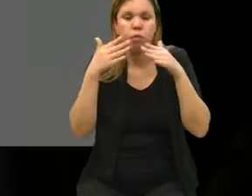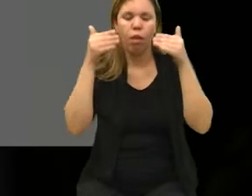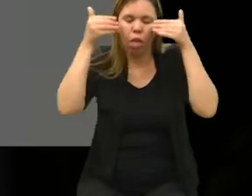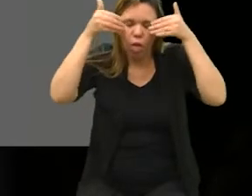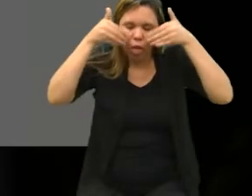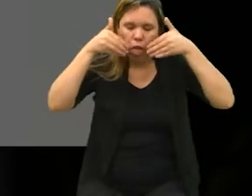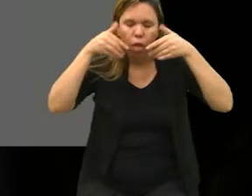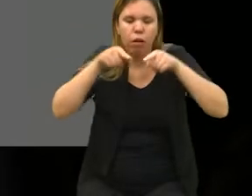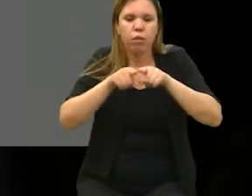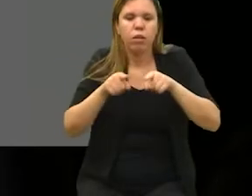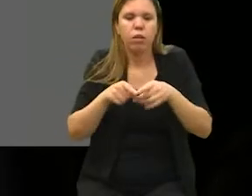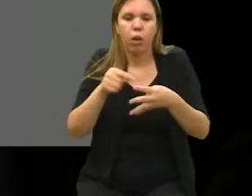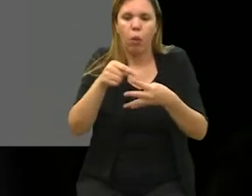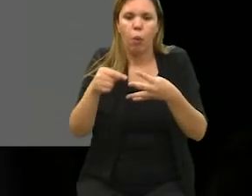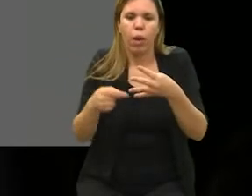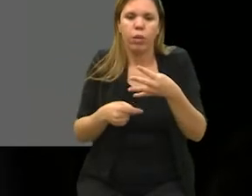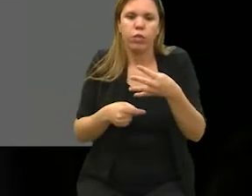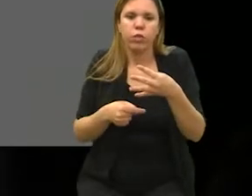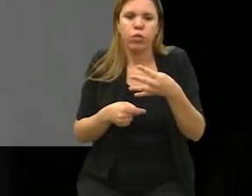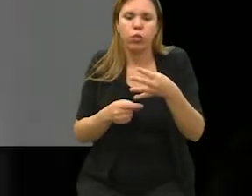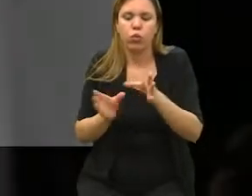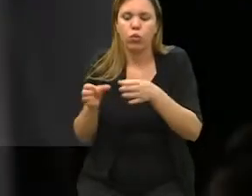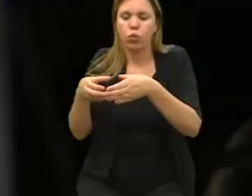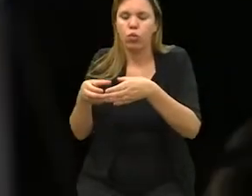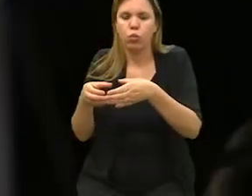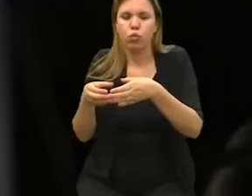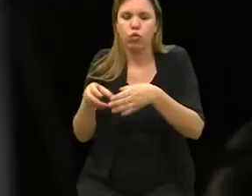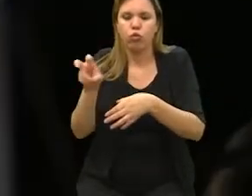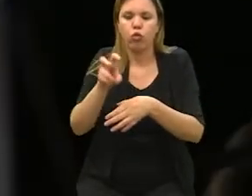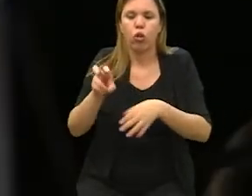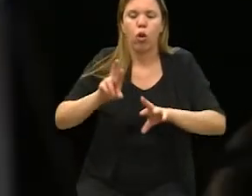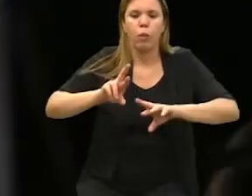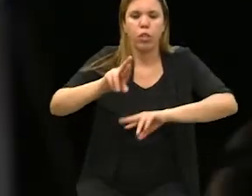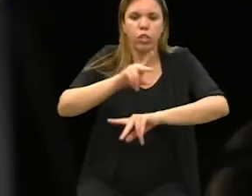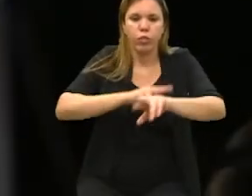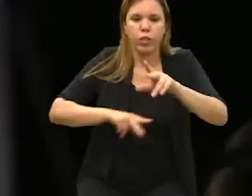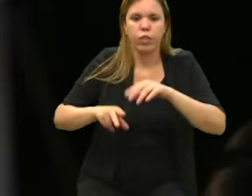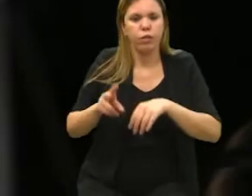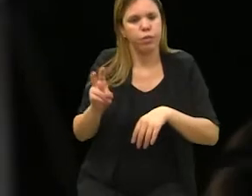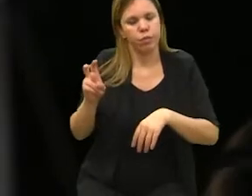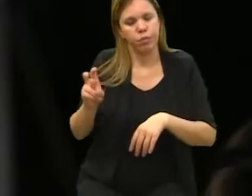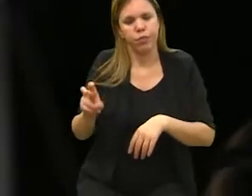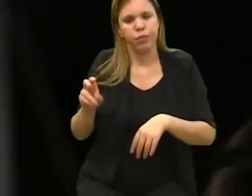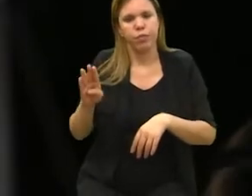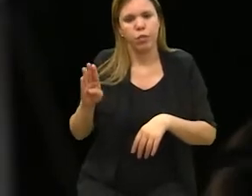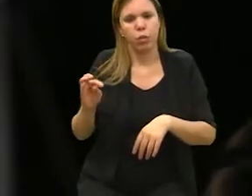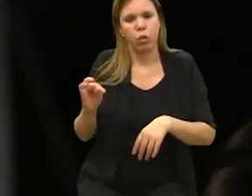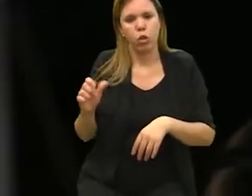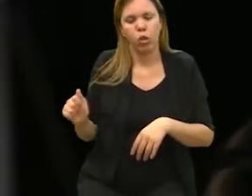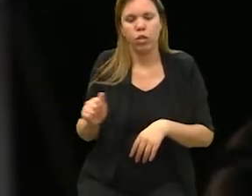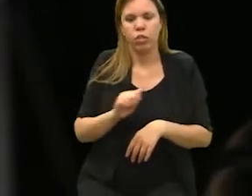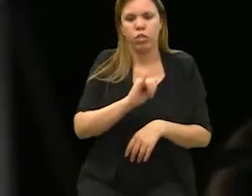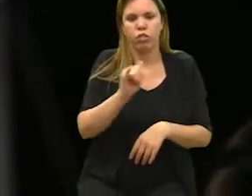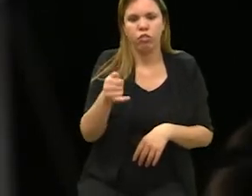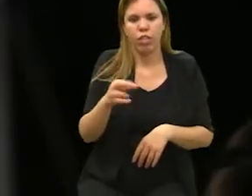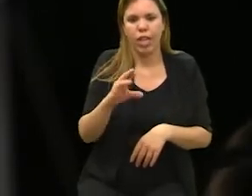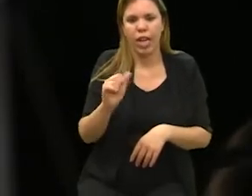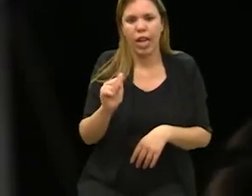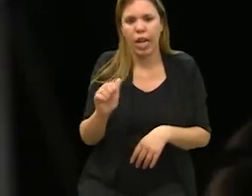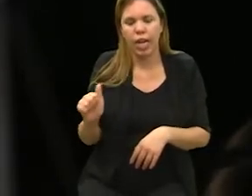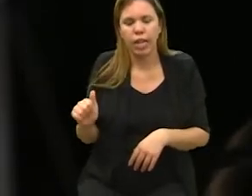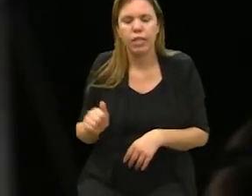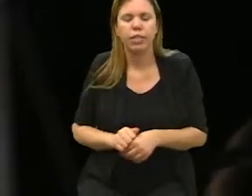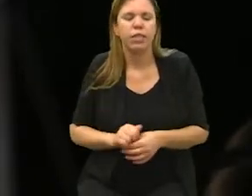ele. Lembrando que a gente tem quatro tipos de grupos de cobras diferentes, né? Nós temos as botópicas, que são as jararacas, nós temos